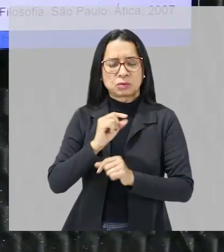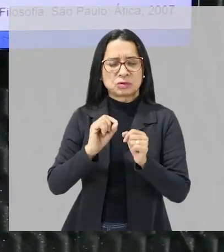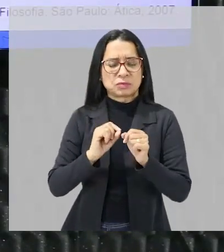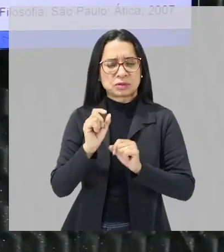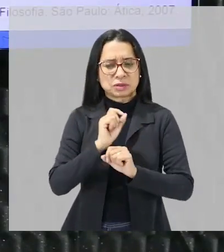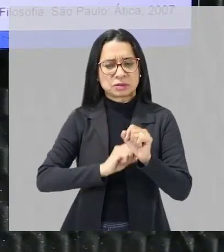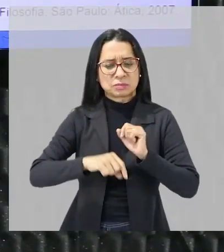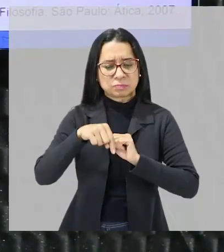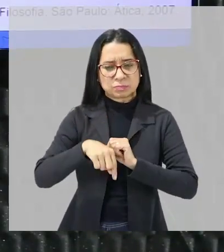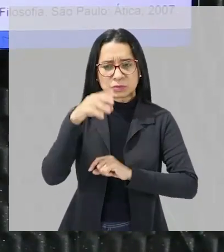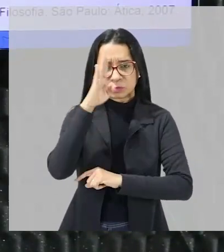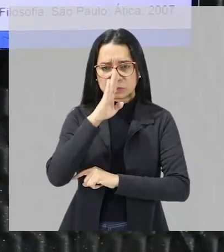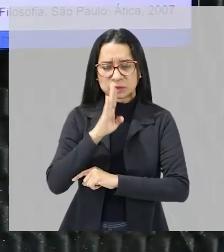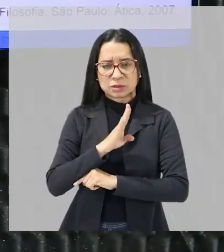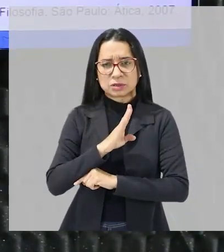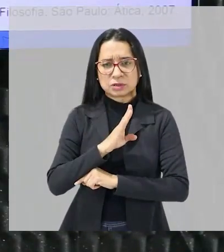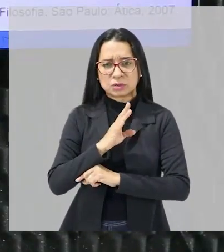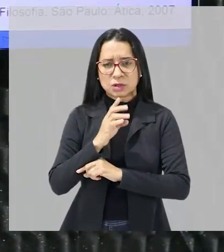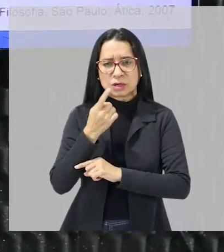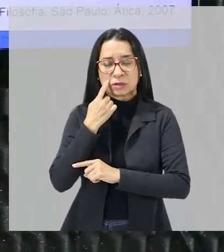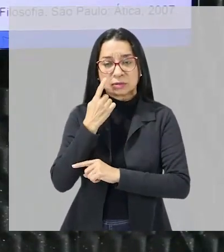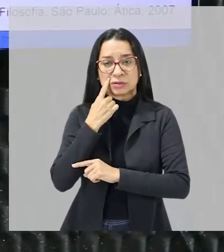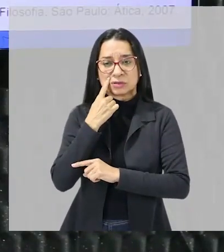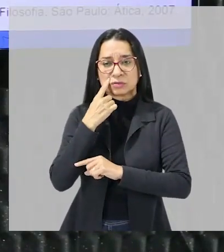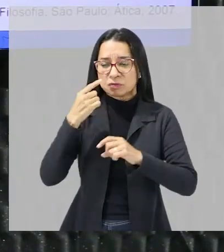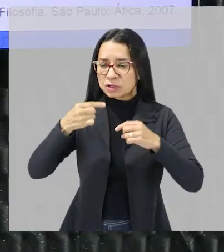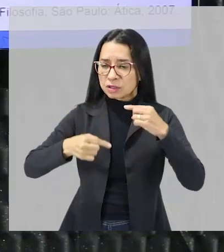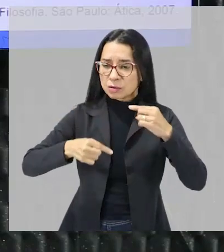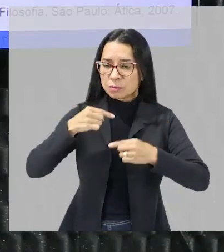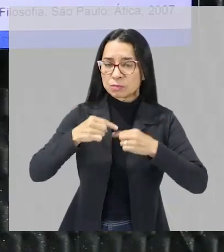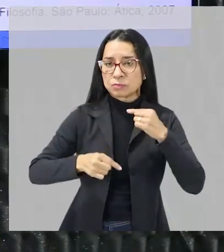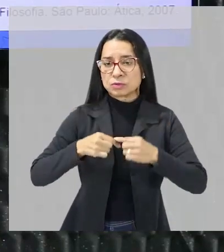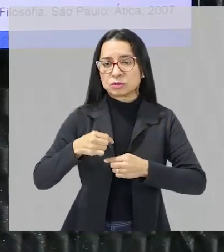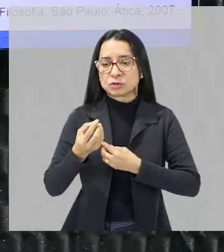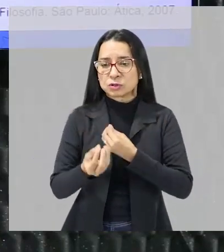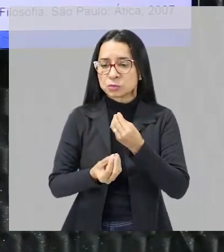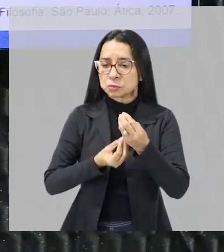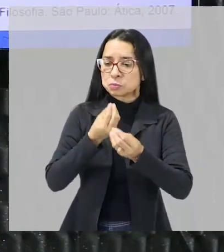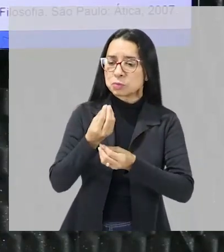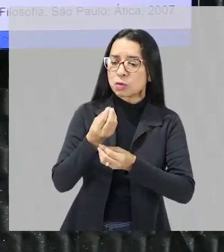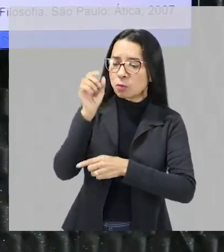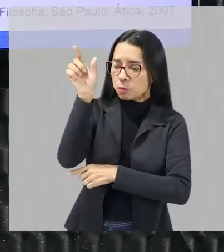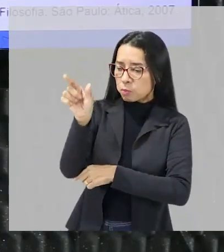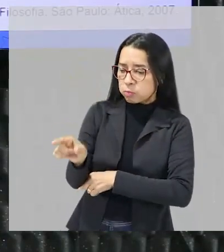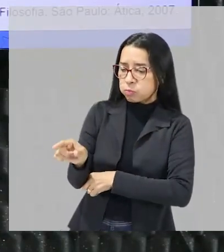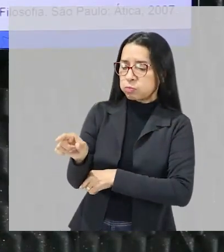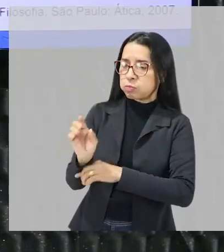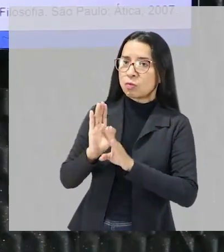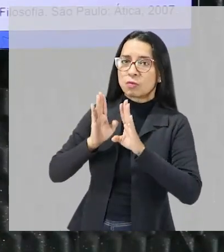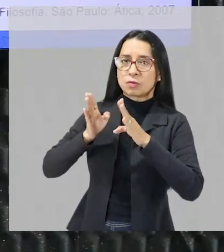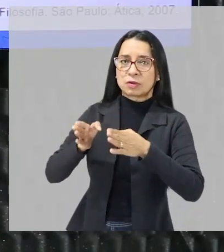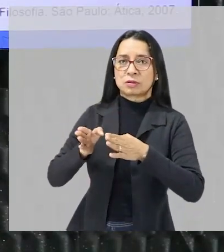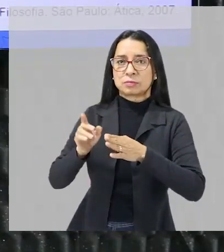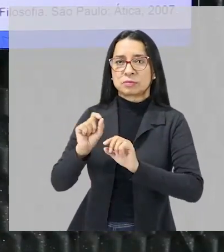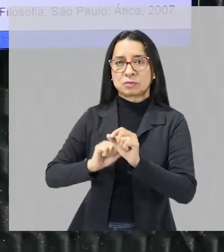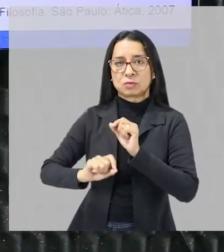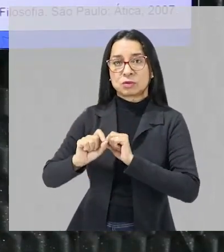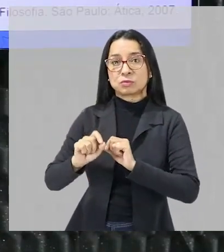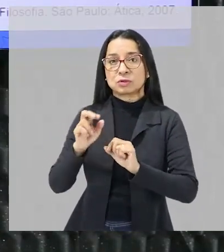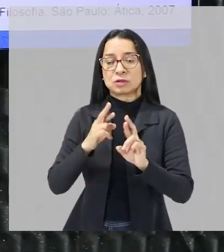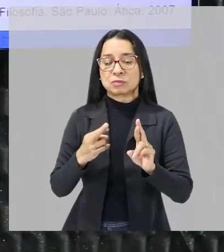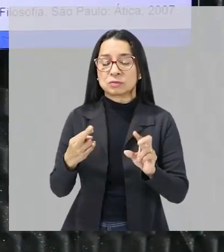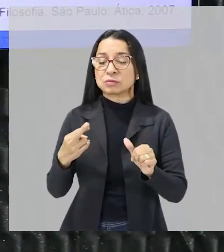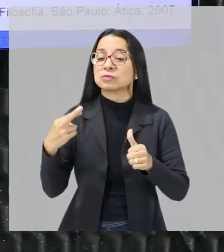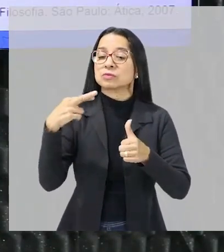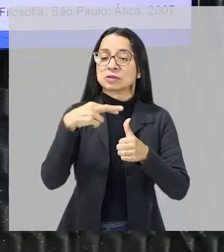de forma muito personalista, muito mais focado na pessoa do que propriamente no cargo que ela exerce.